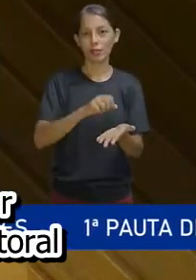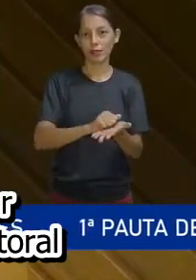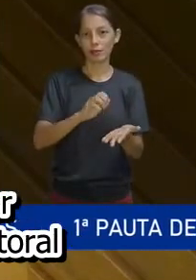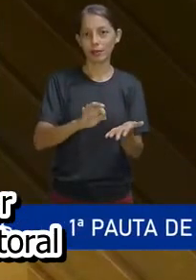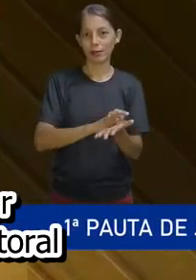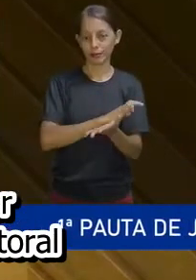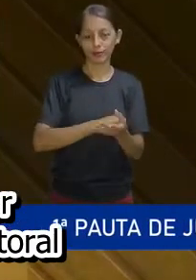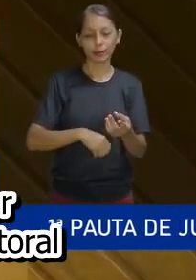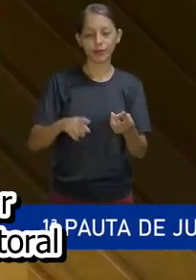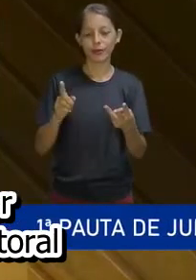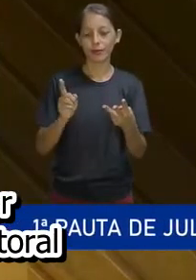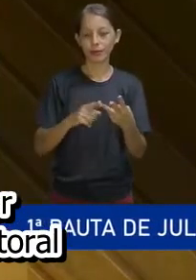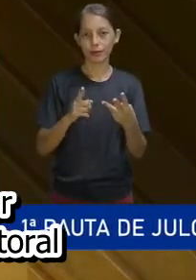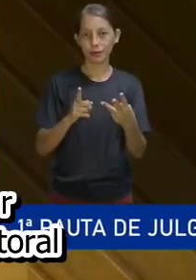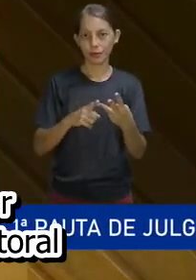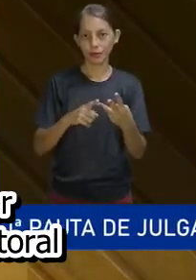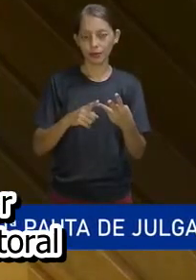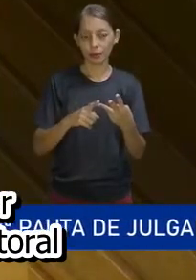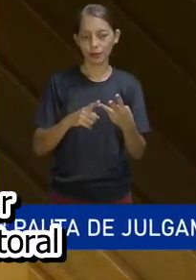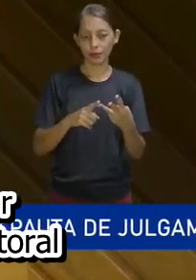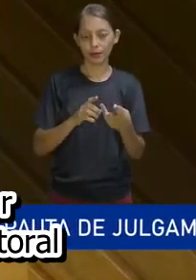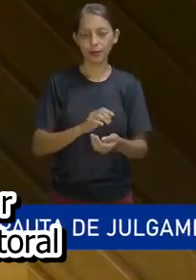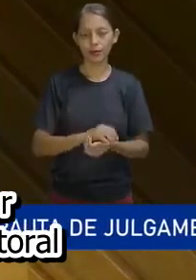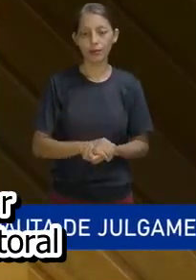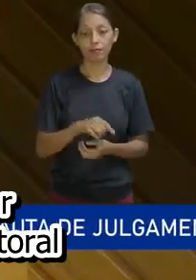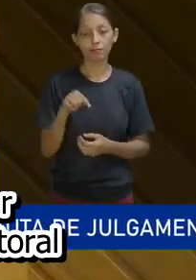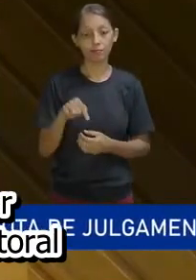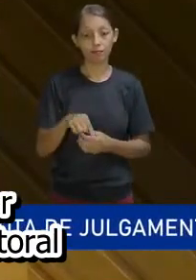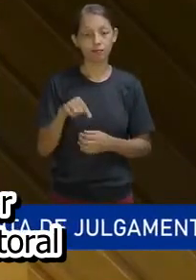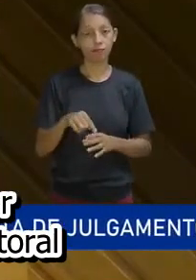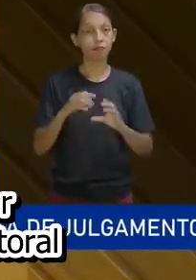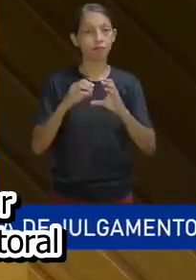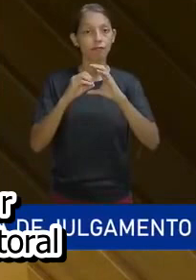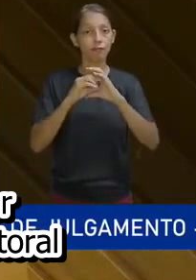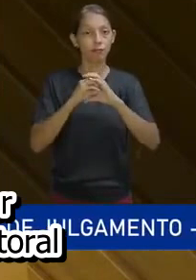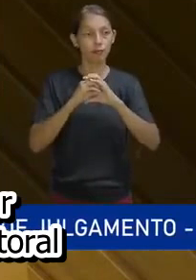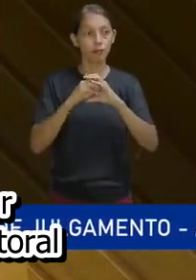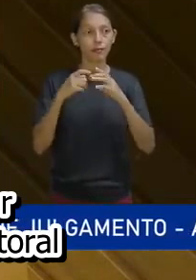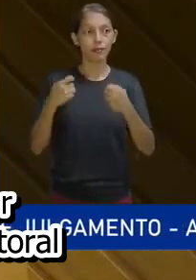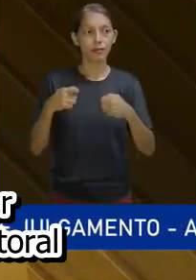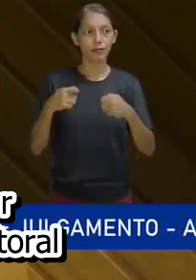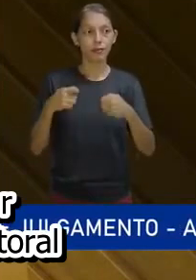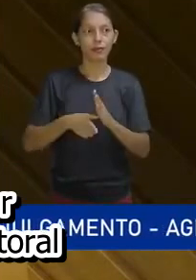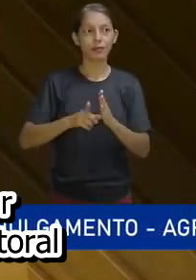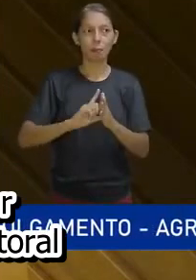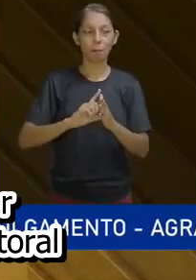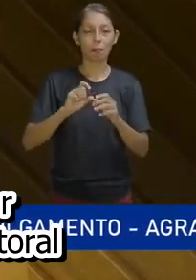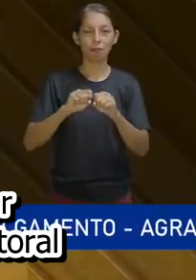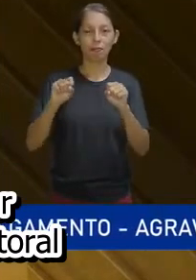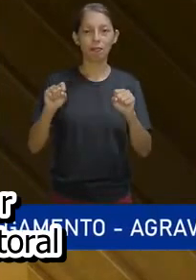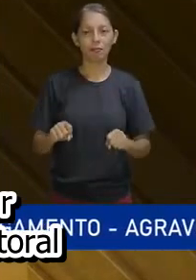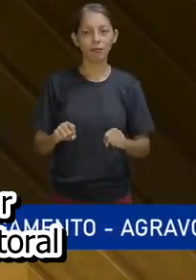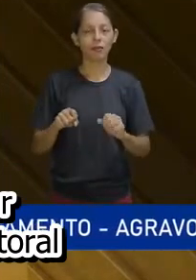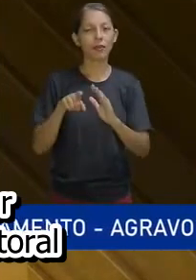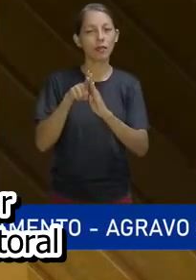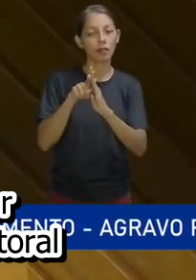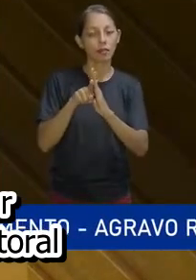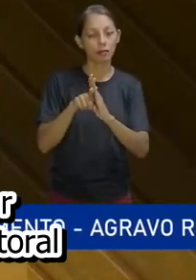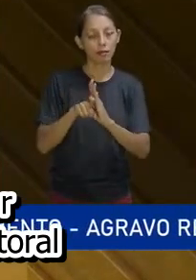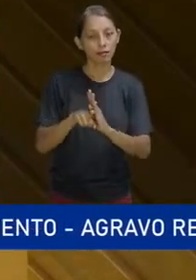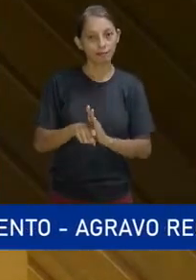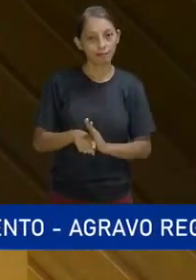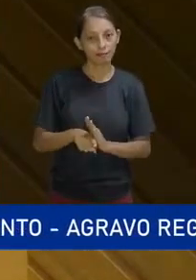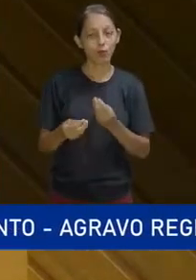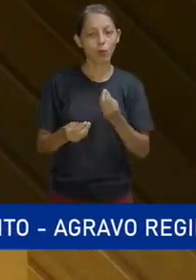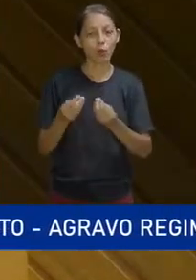E o terceiro, que o TRE, ao meu ver, deveria ter consultado o sistema filia do Tribunal Superior Eleitoral para saber